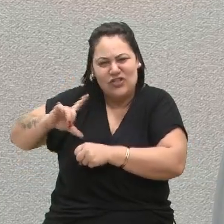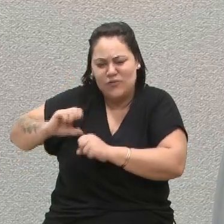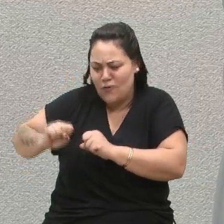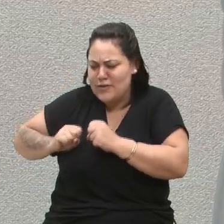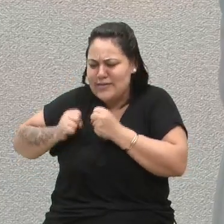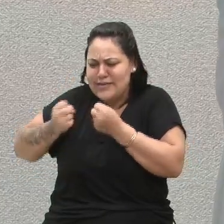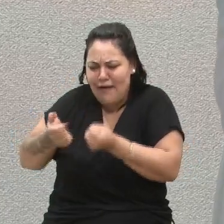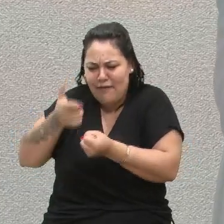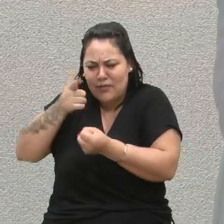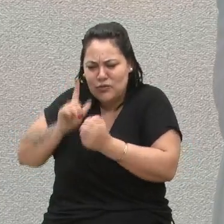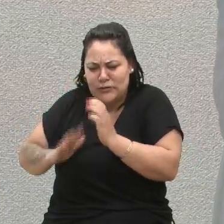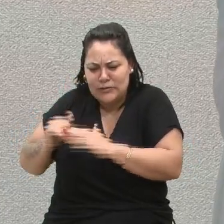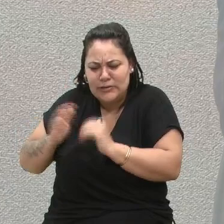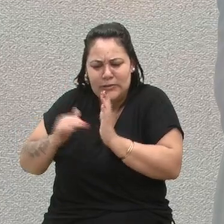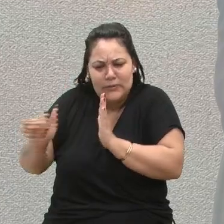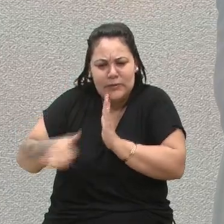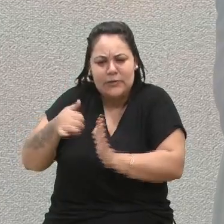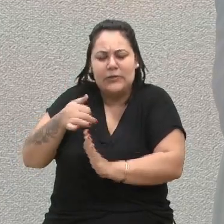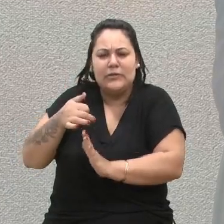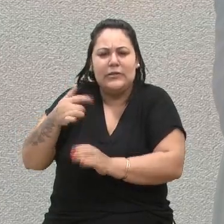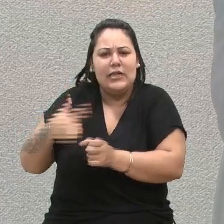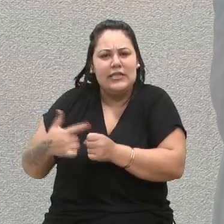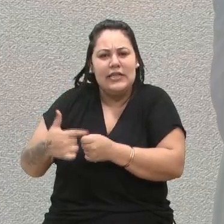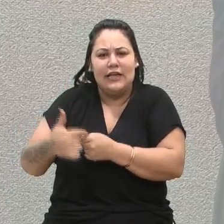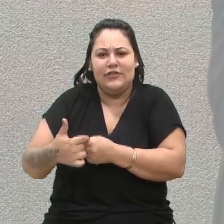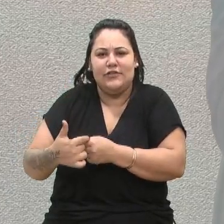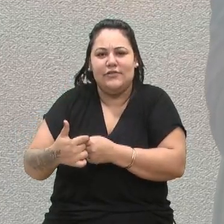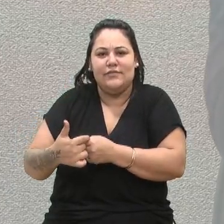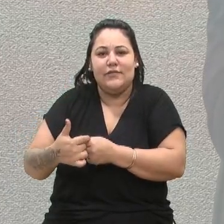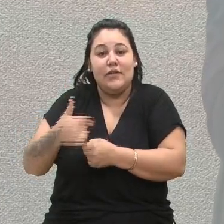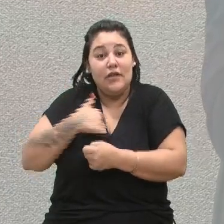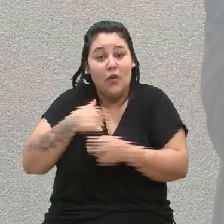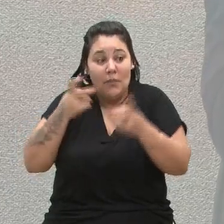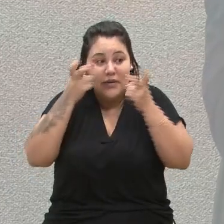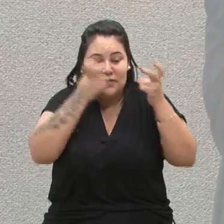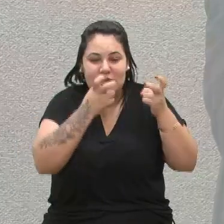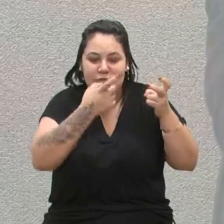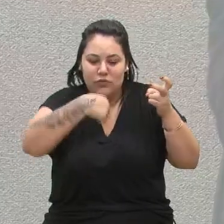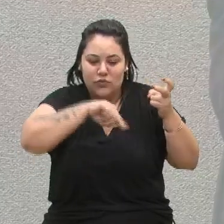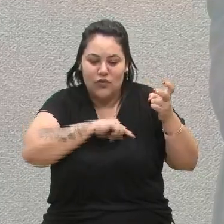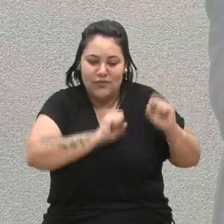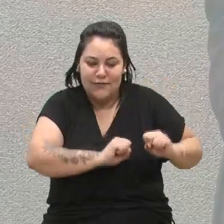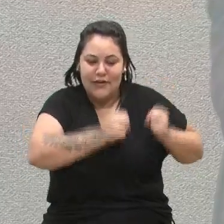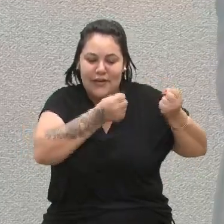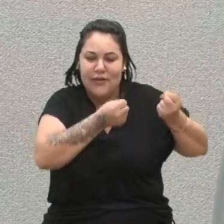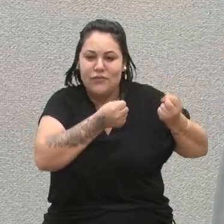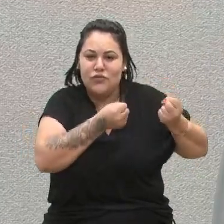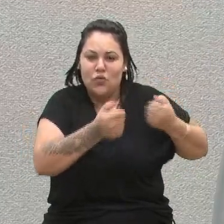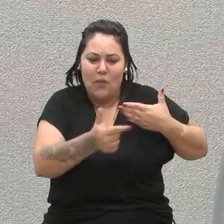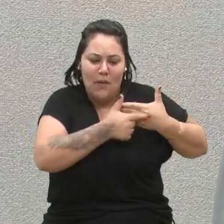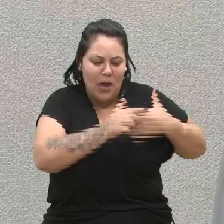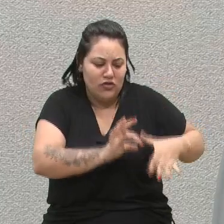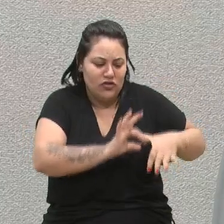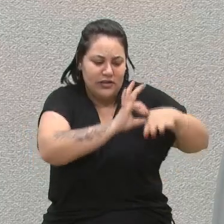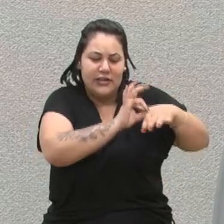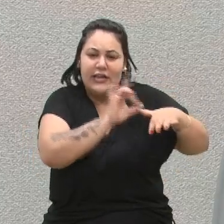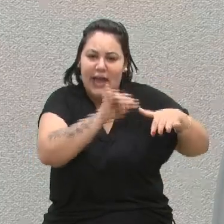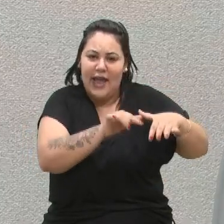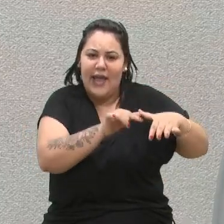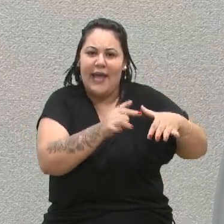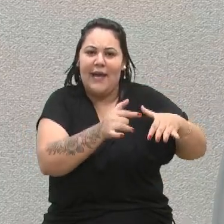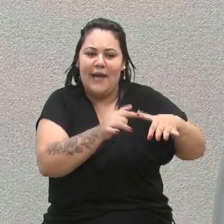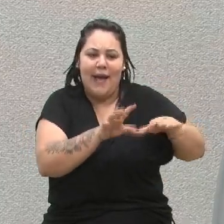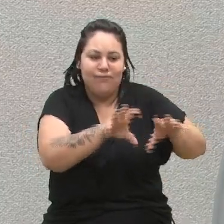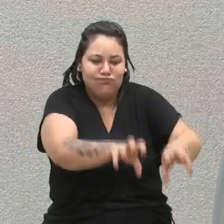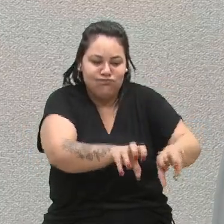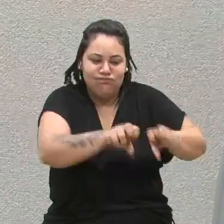ao encontro daquilo que a gente defende como líder comunitário, que é justamente a adoção das áreas públicas,